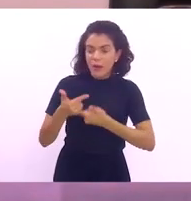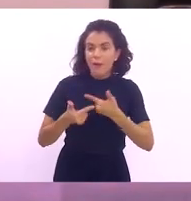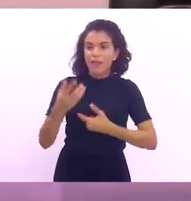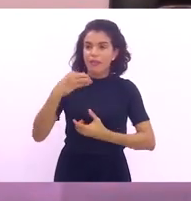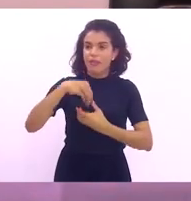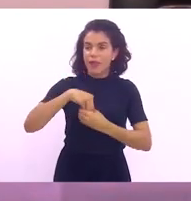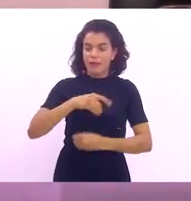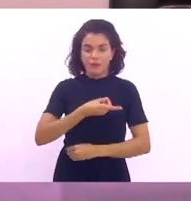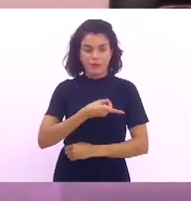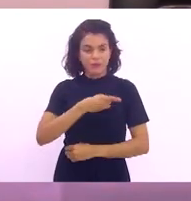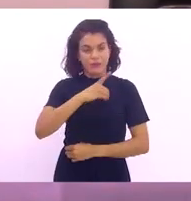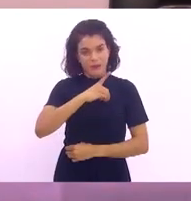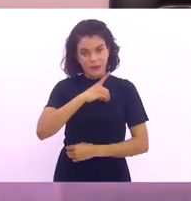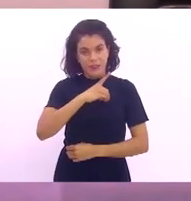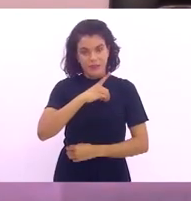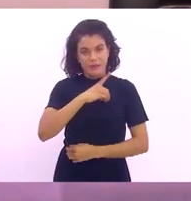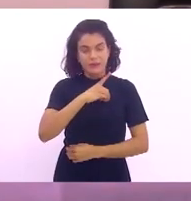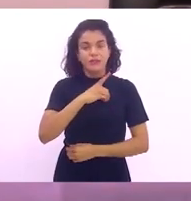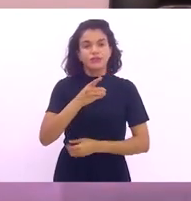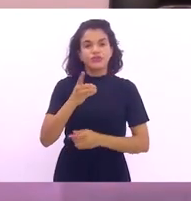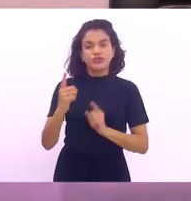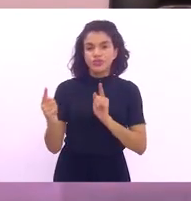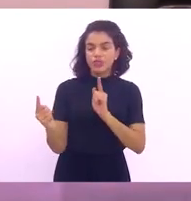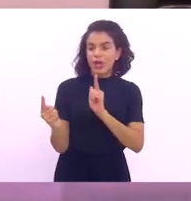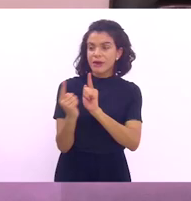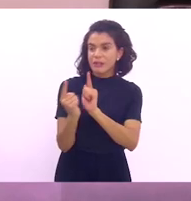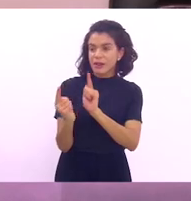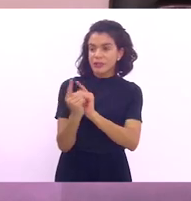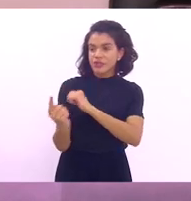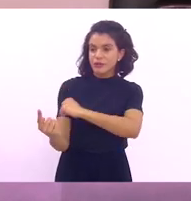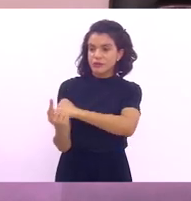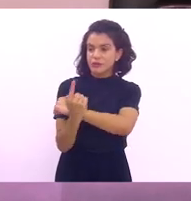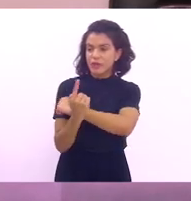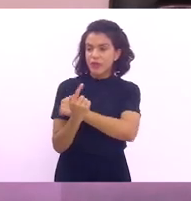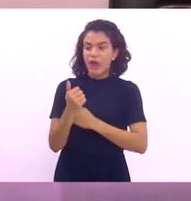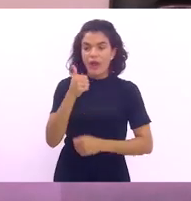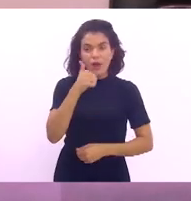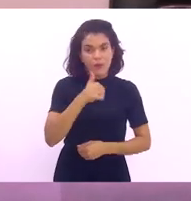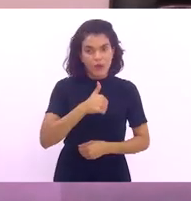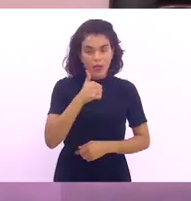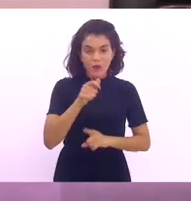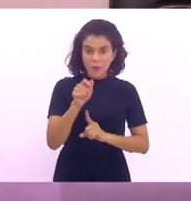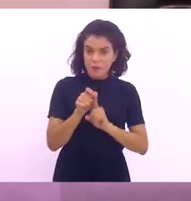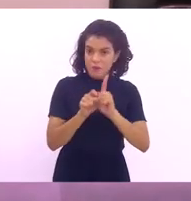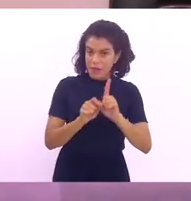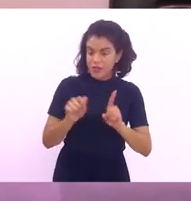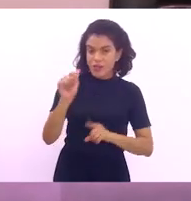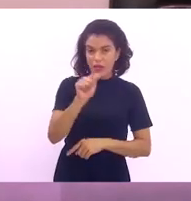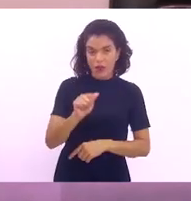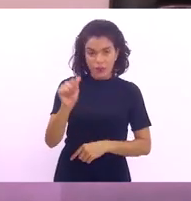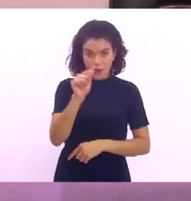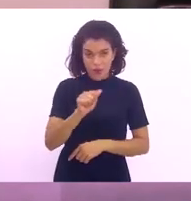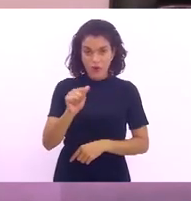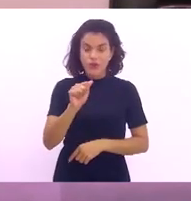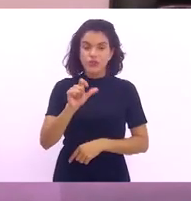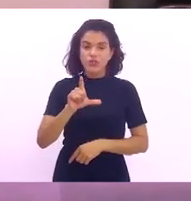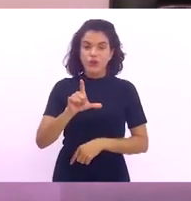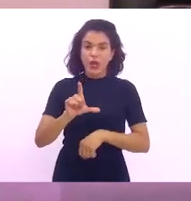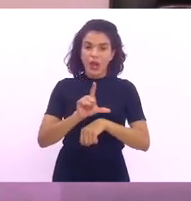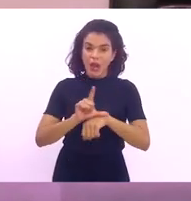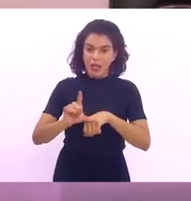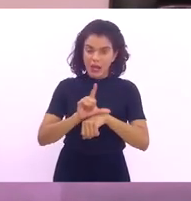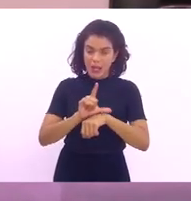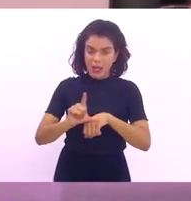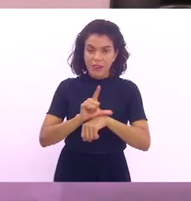delegacias de Atendimento à Mulher estamos num mês de agosto lilás de combate